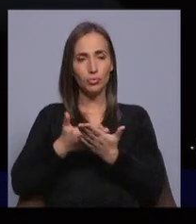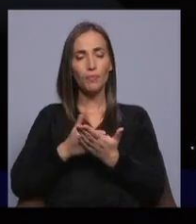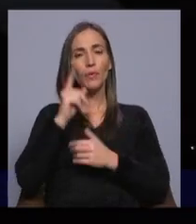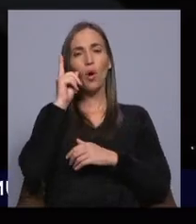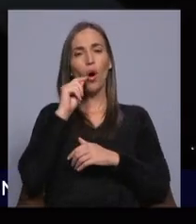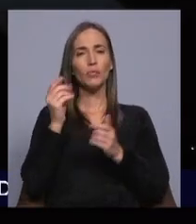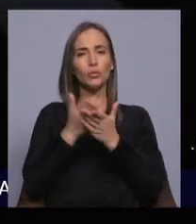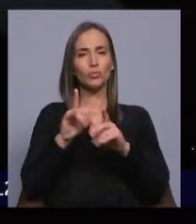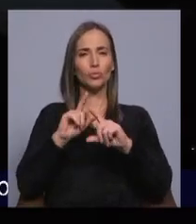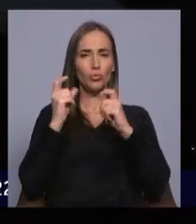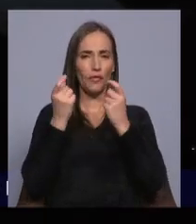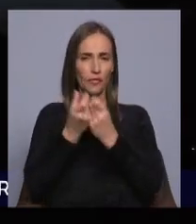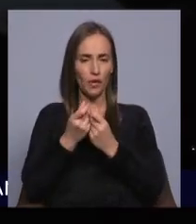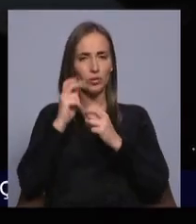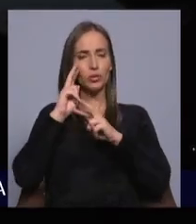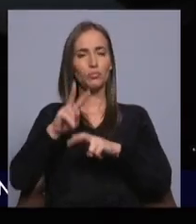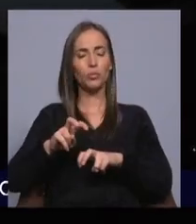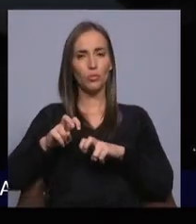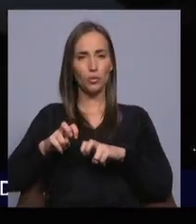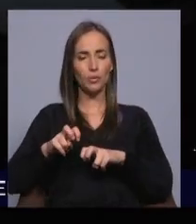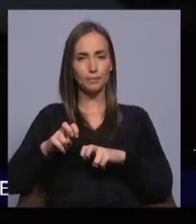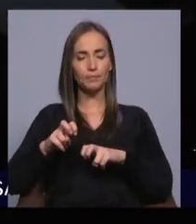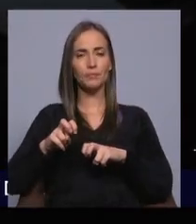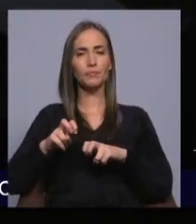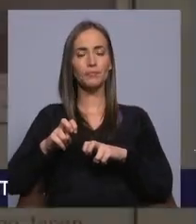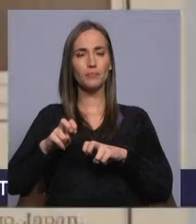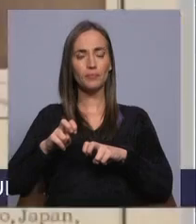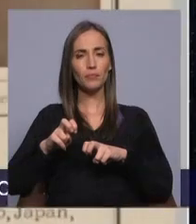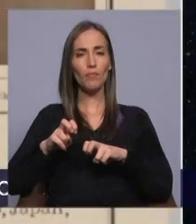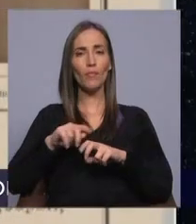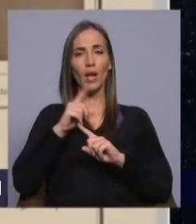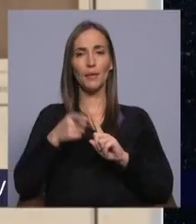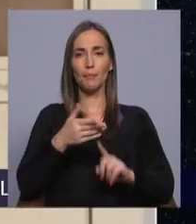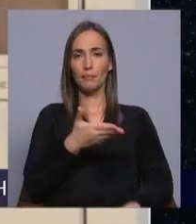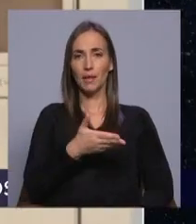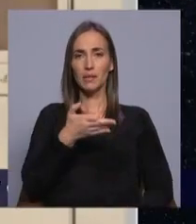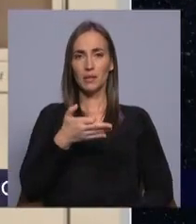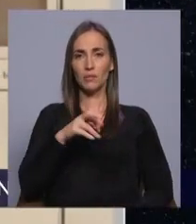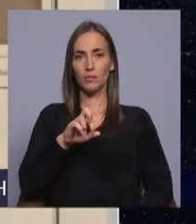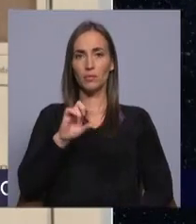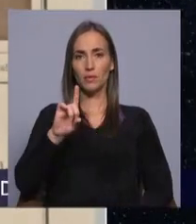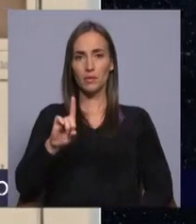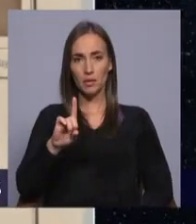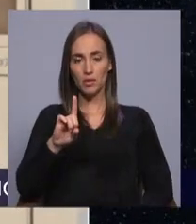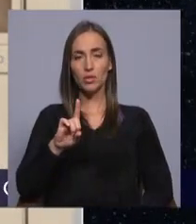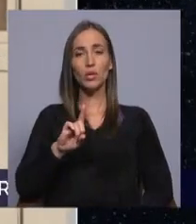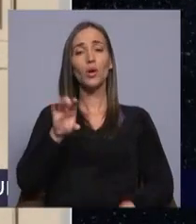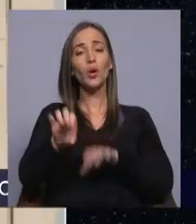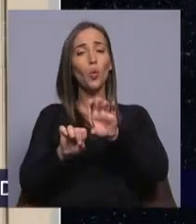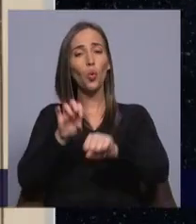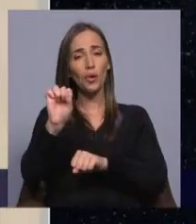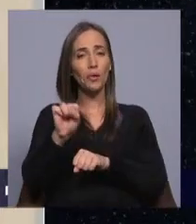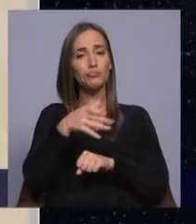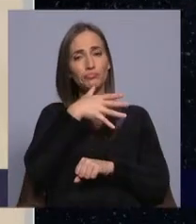explorador Tukanai Mugami, e que em 1786 recolheu o relato de